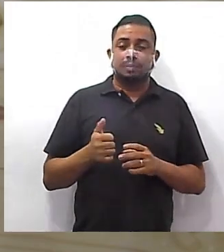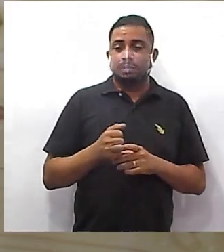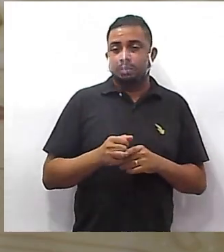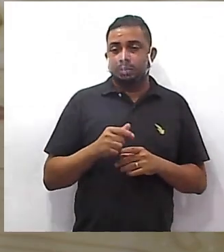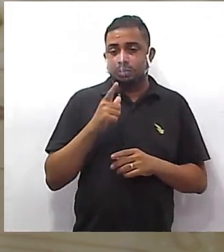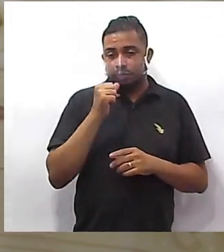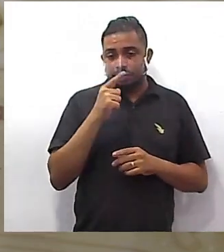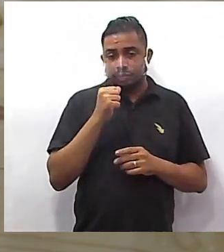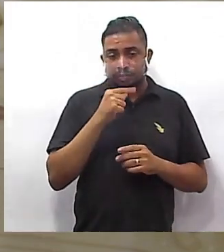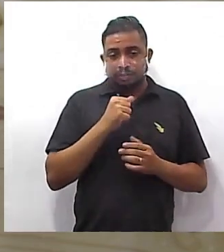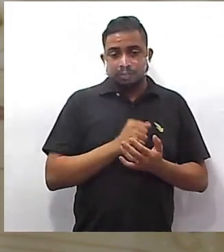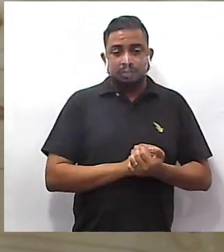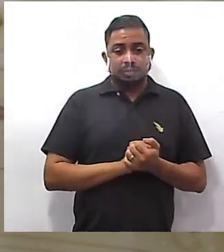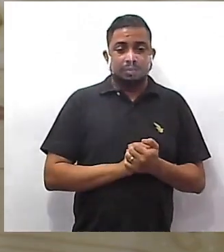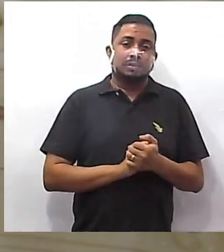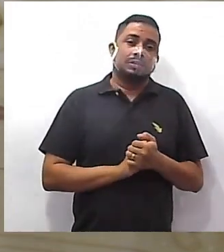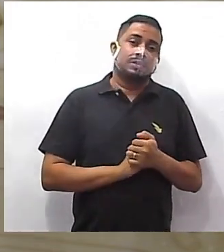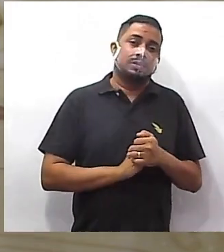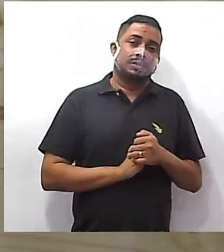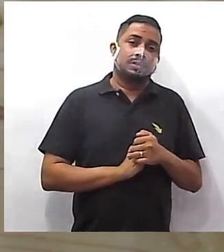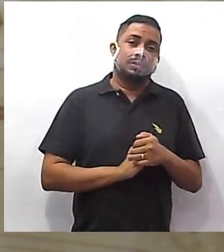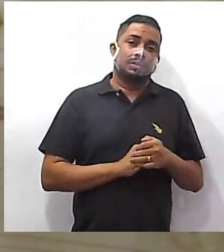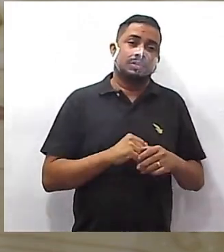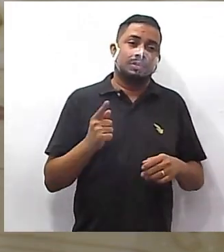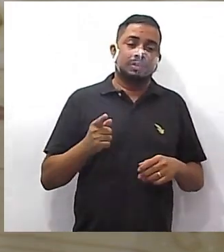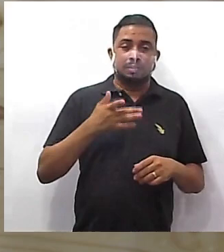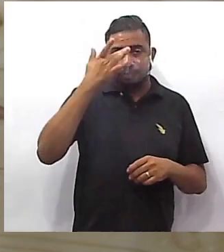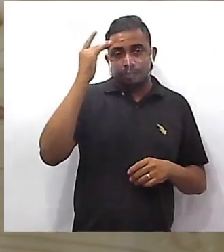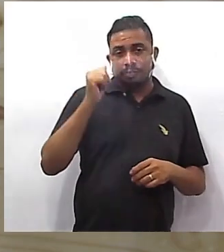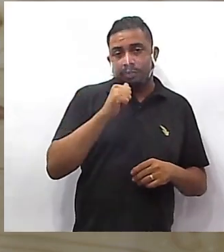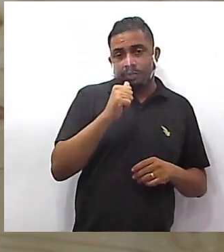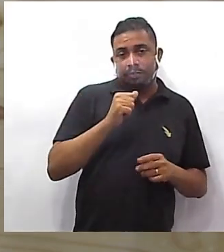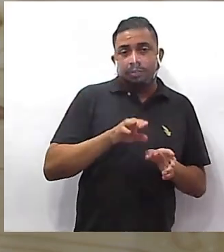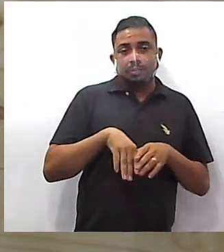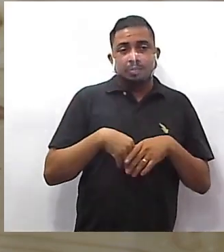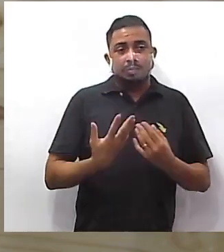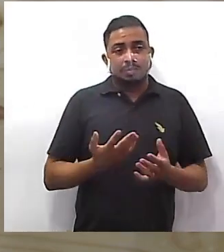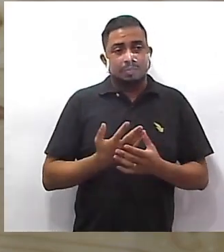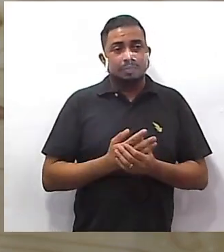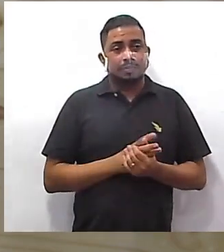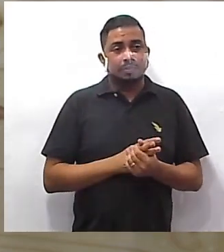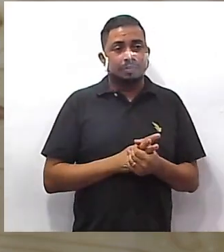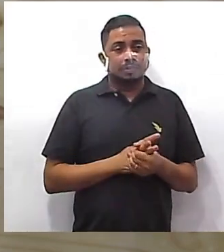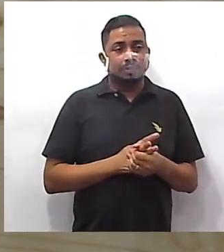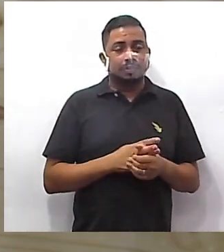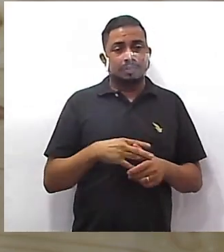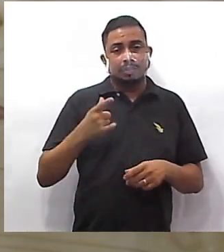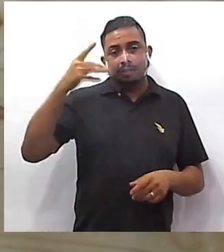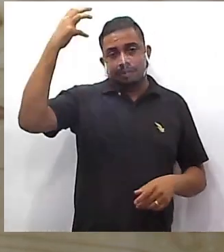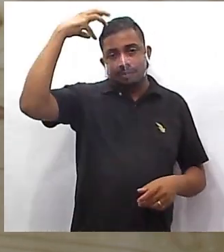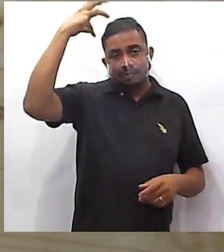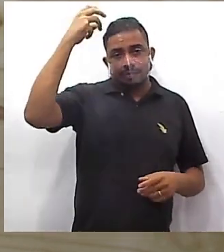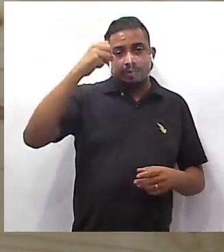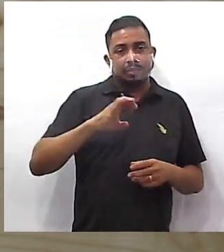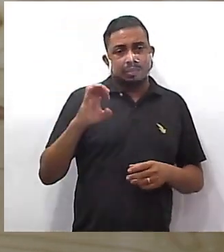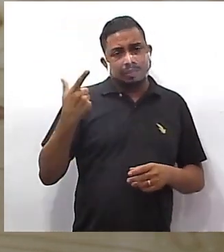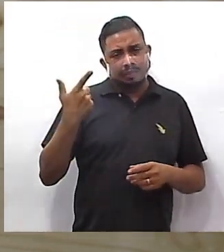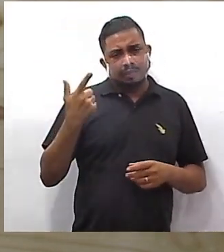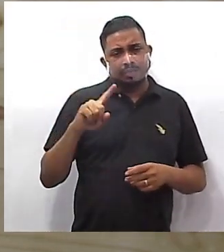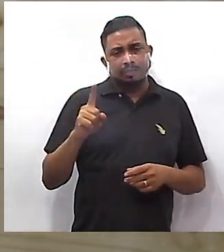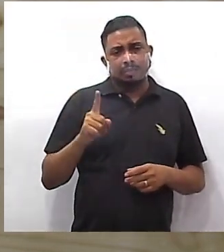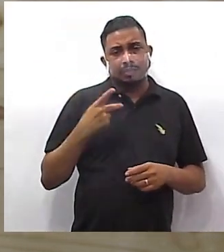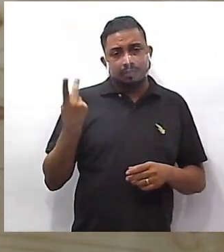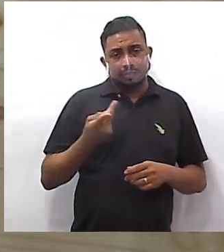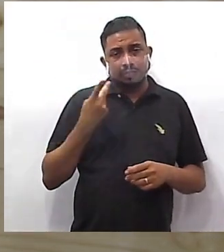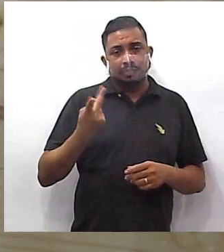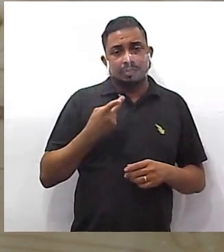né? E que o funcionário bebe ou então que ele toma banho. É claro que nós estamos